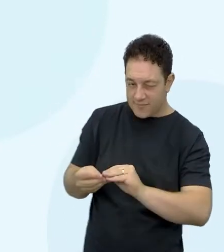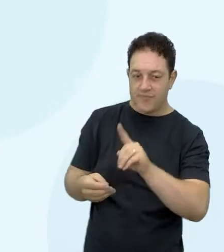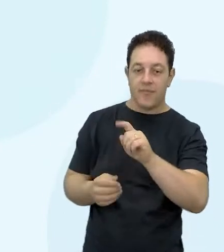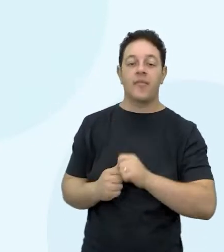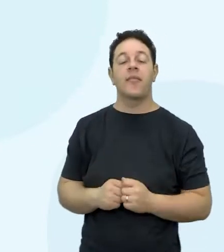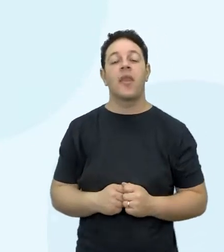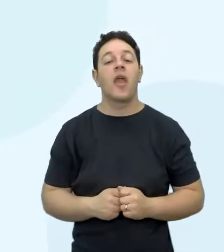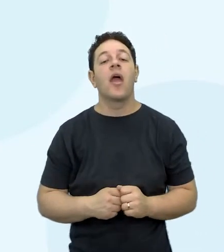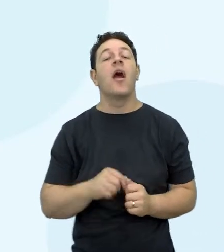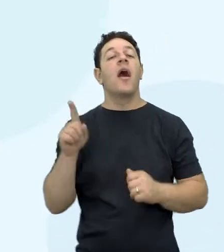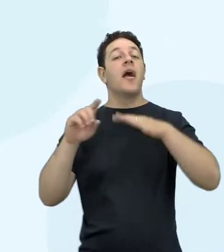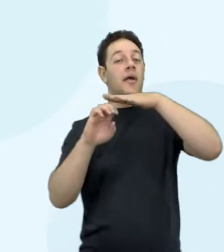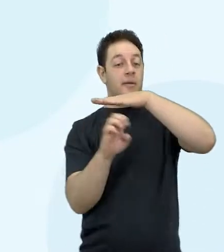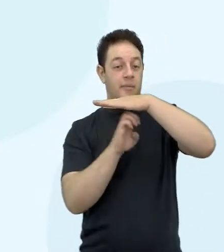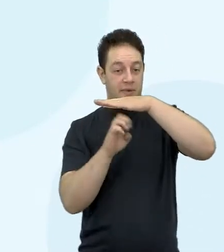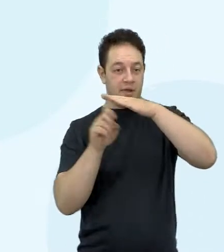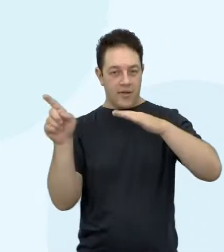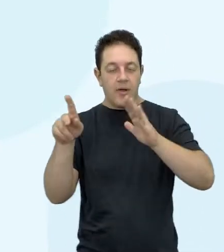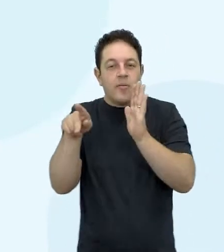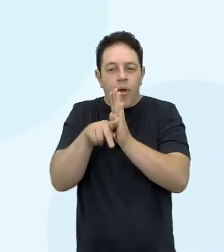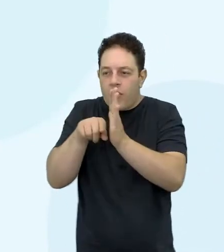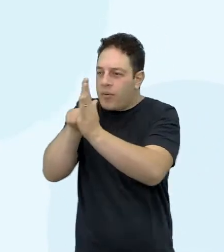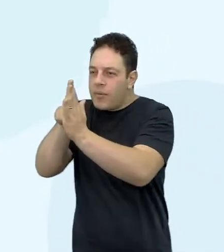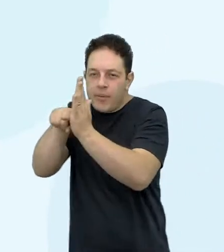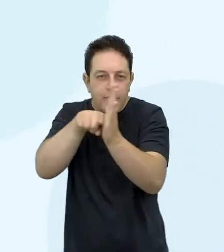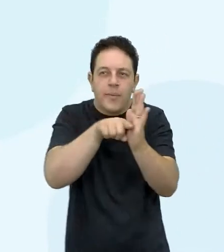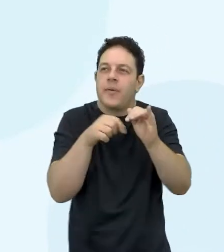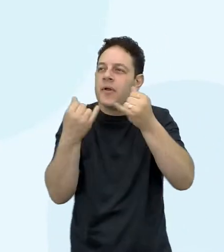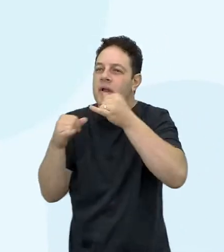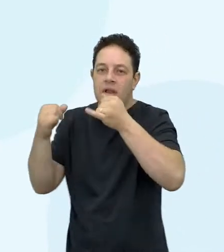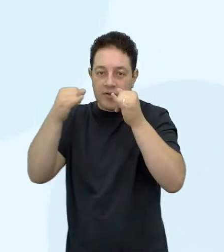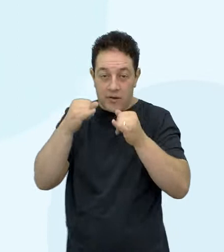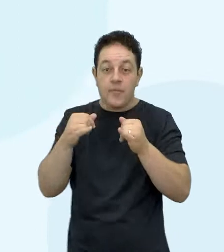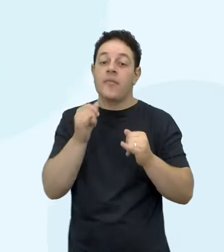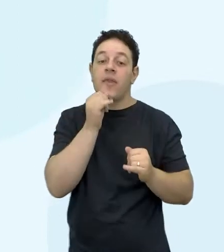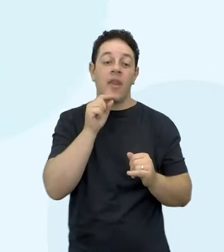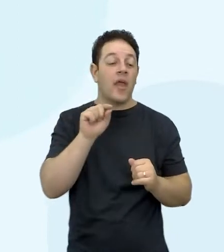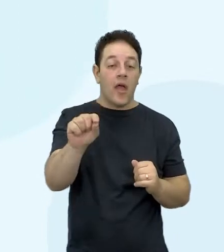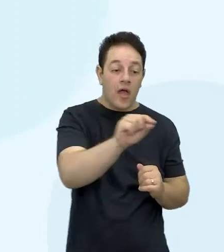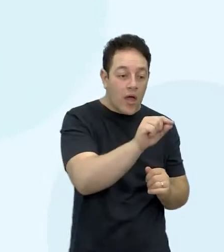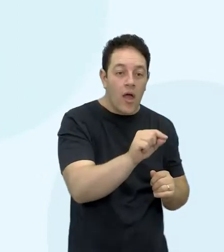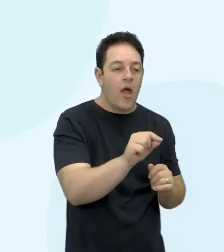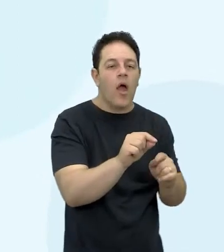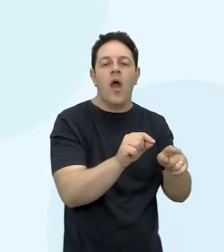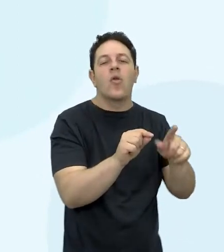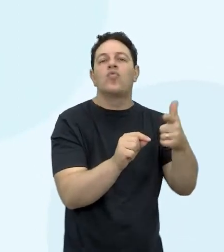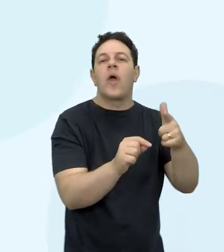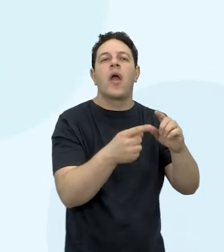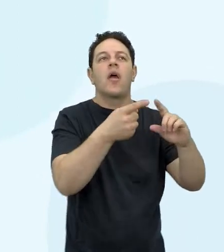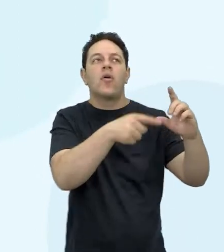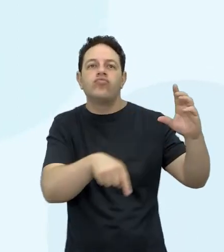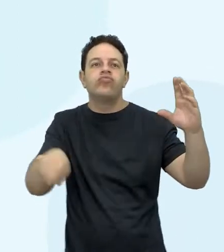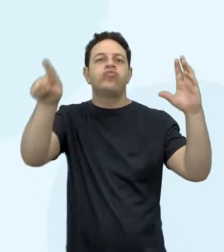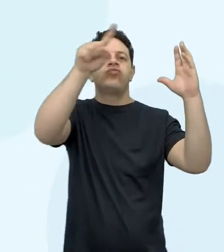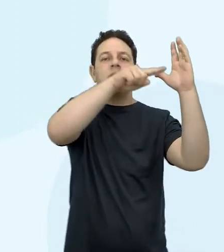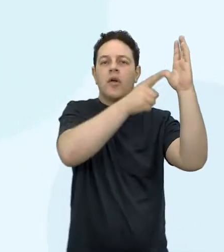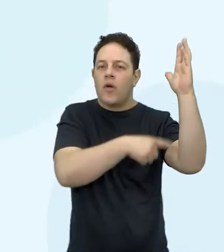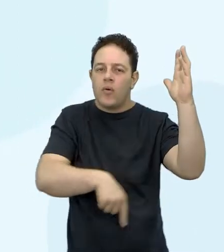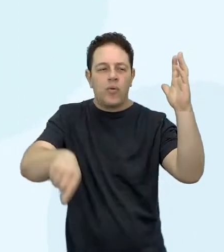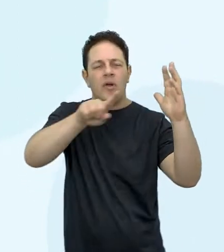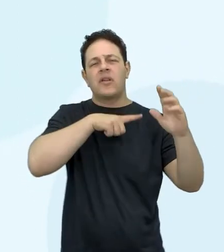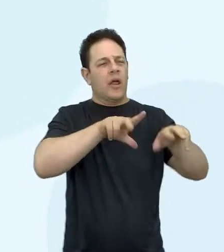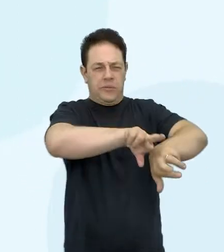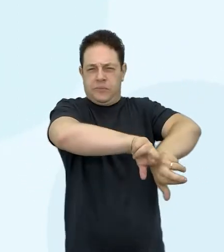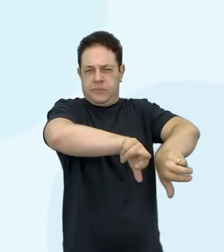com essa empresa de pesquisas energéticas, as fontes não renováveis, elas são finitas, não são aquilo que